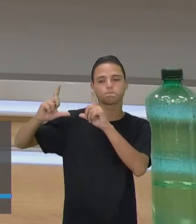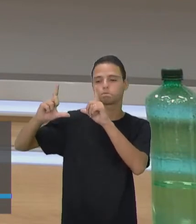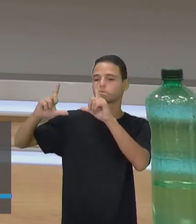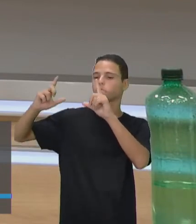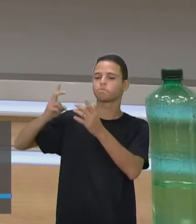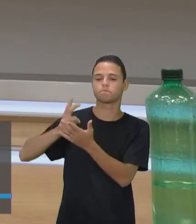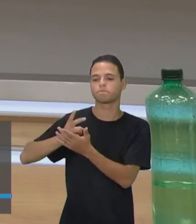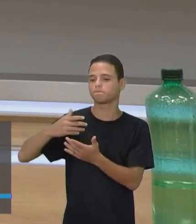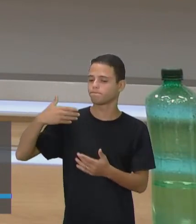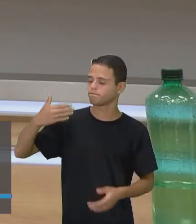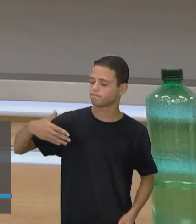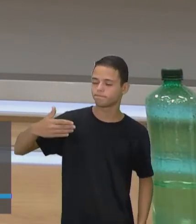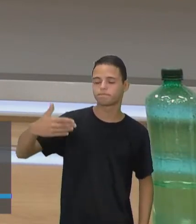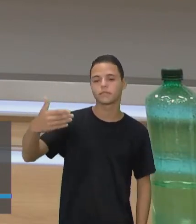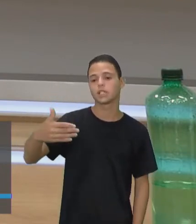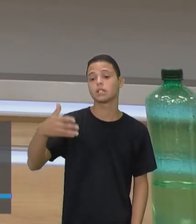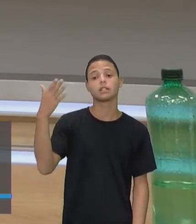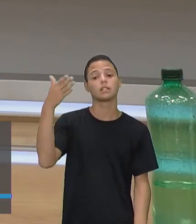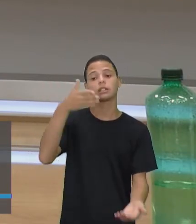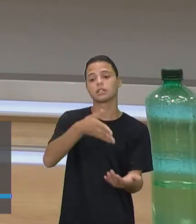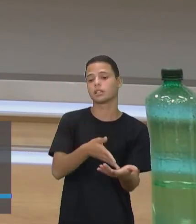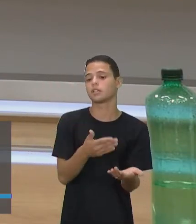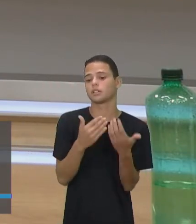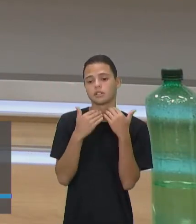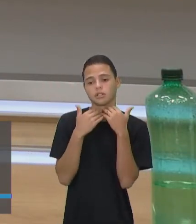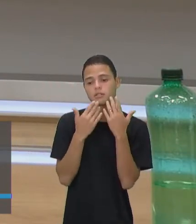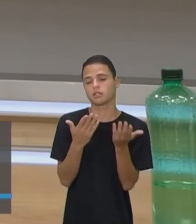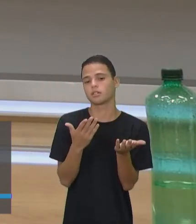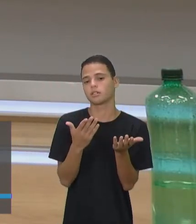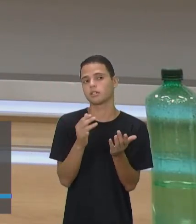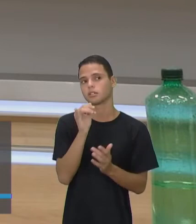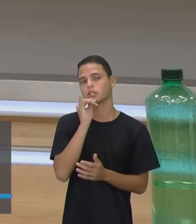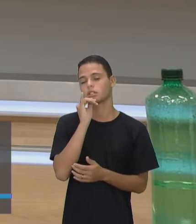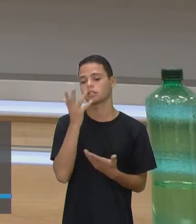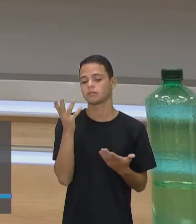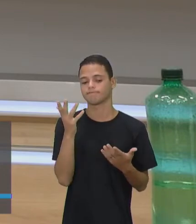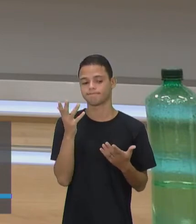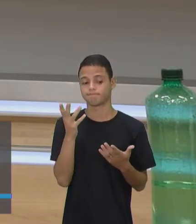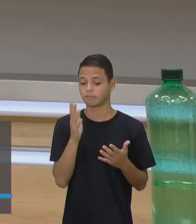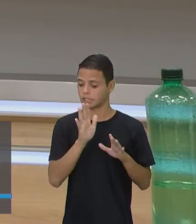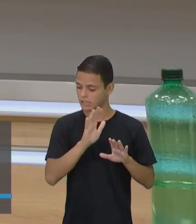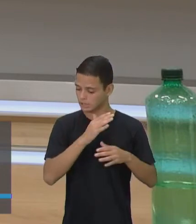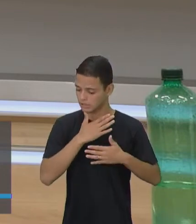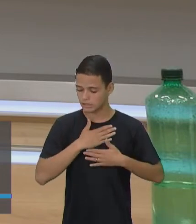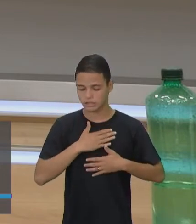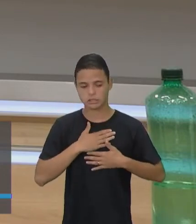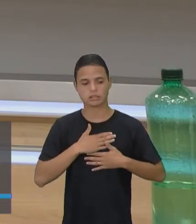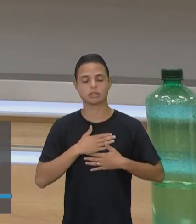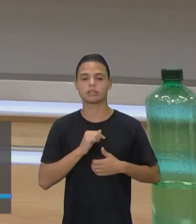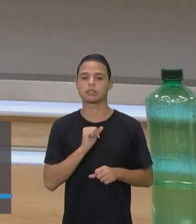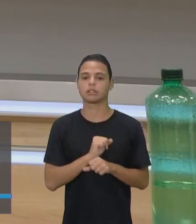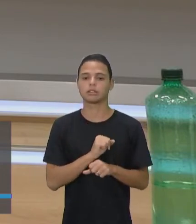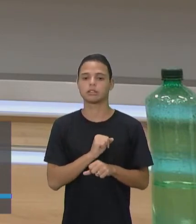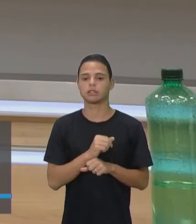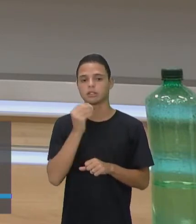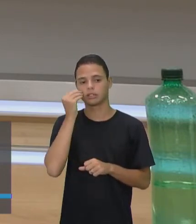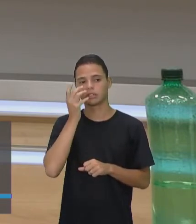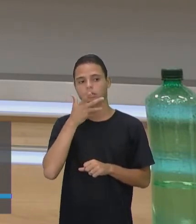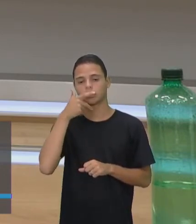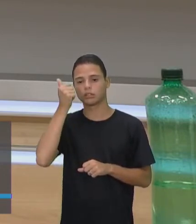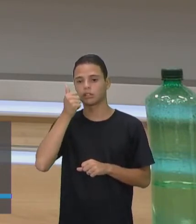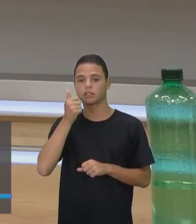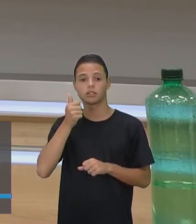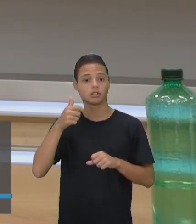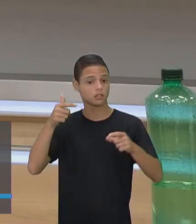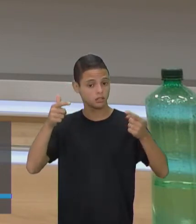aumentando e aumentando. Vai ter uma hora que a gente não vai conseguir lá em cima falar, opa, agora está na hora de melhorar. Então nós estamos aqui no